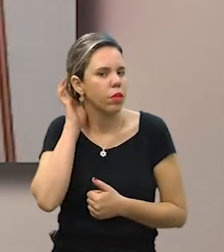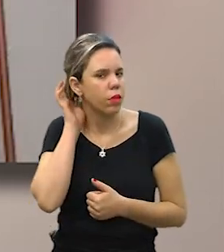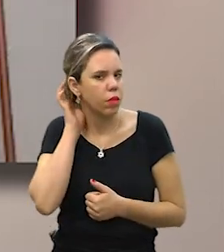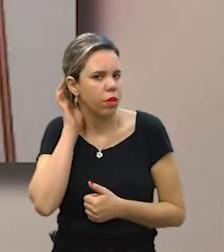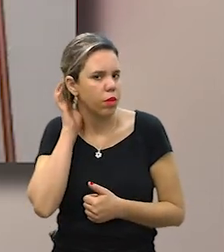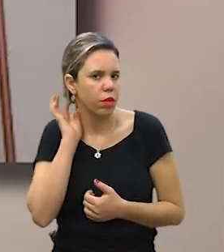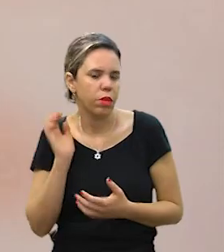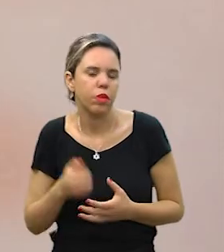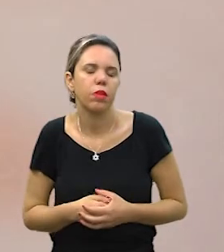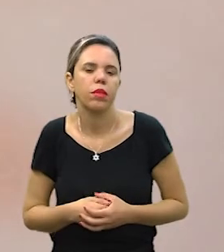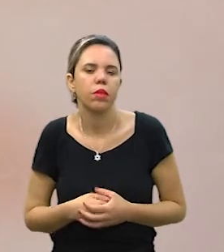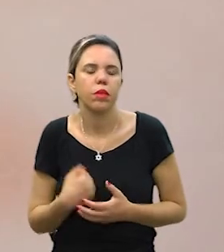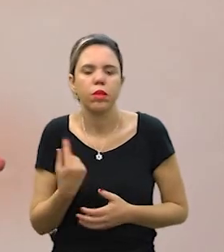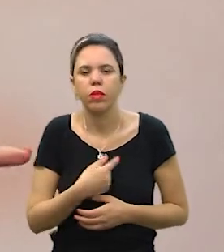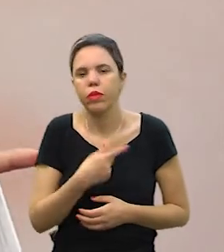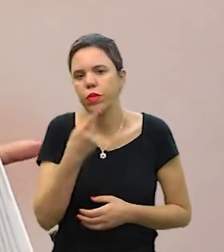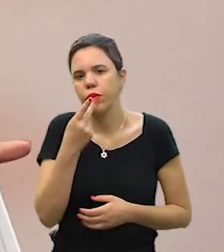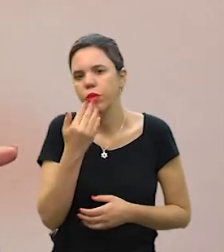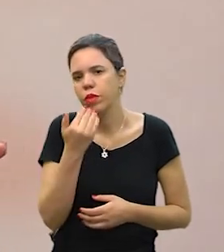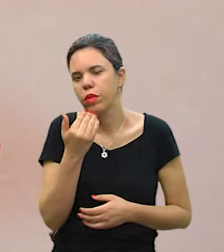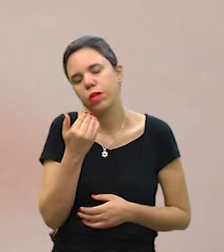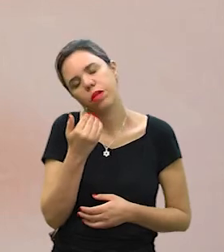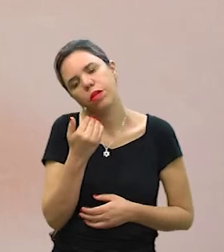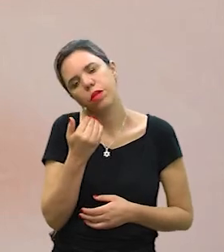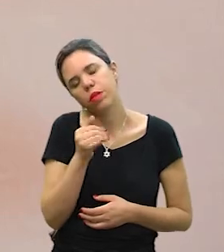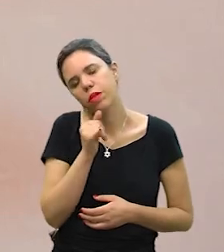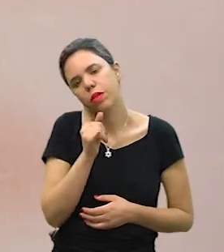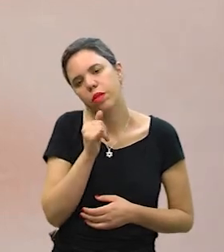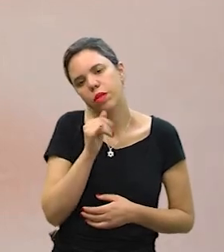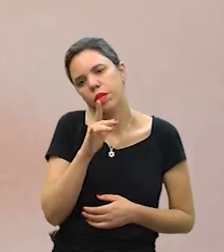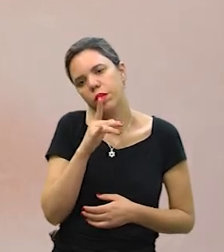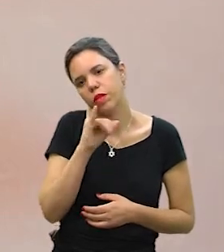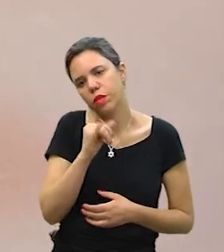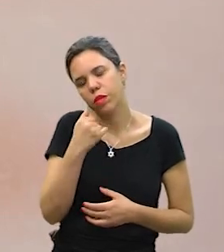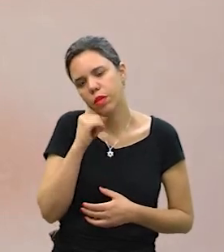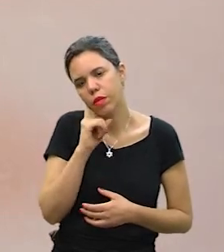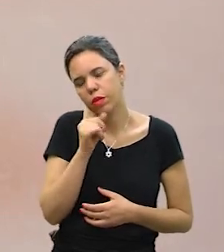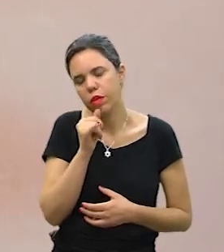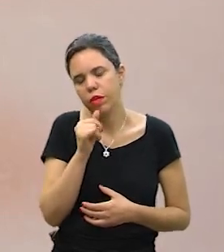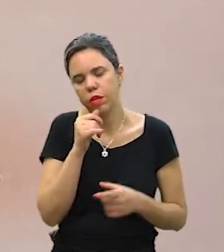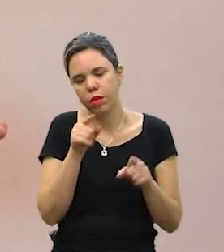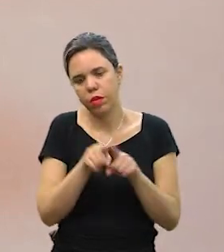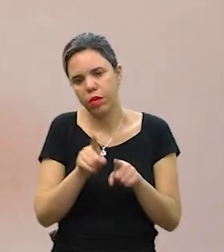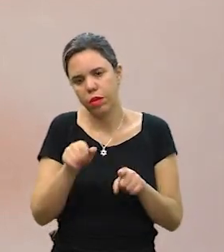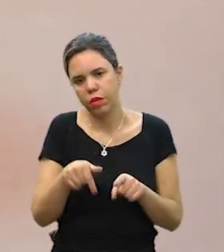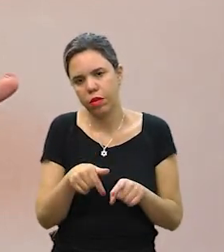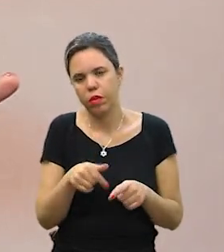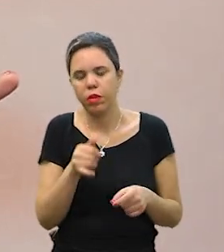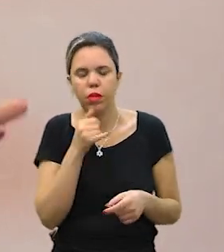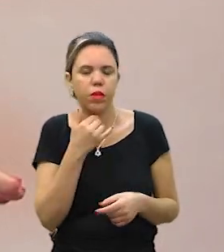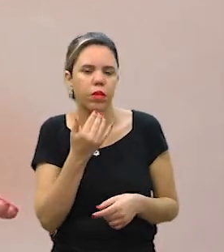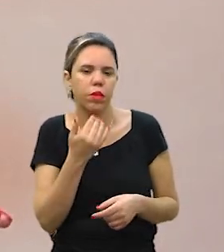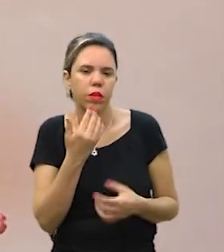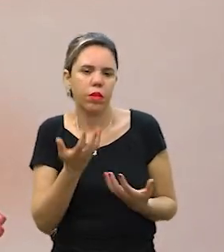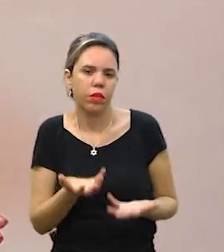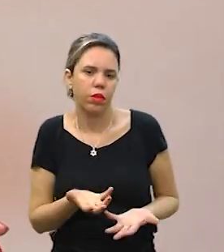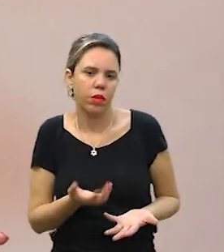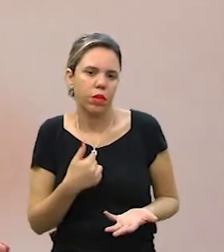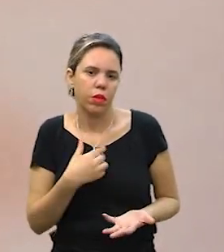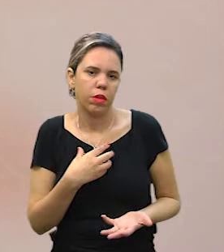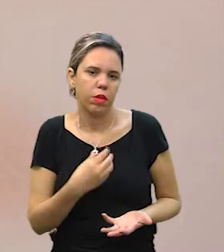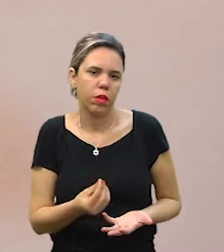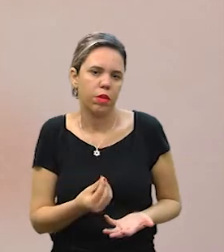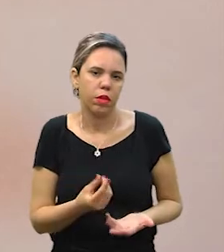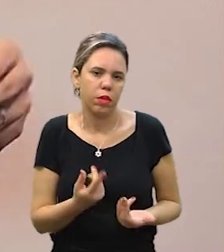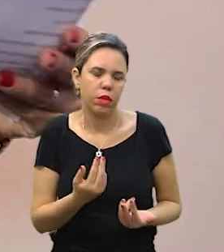biscoitinho, Viviane. Quando a gente fala em alimentação, o exemplo do pai e da mãe também é tudo. Não adianta eu querer que